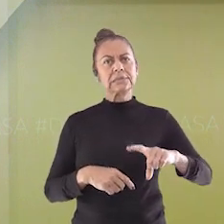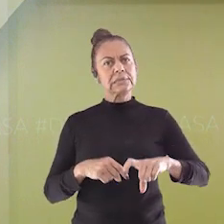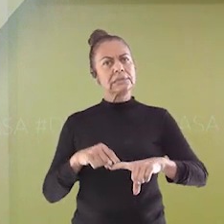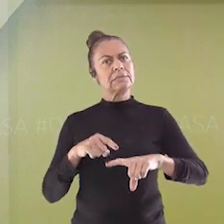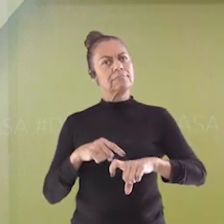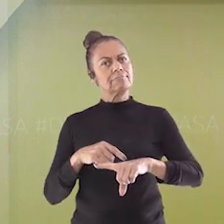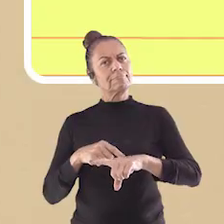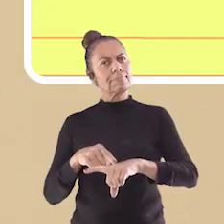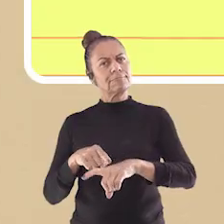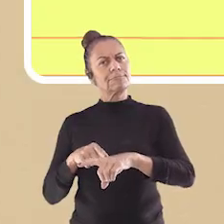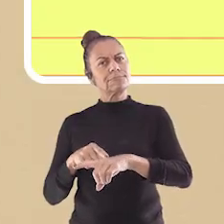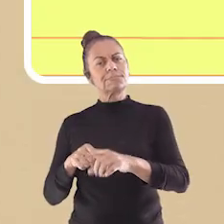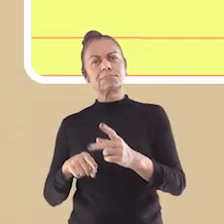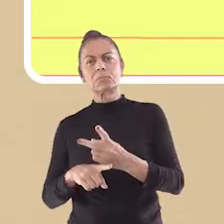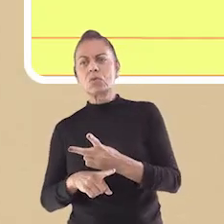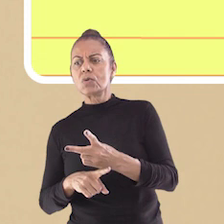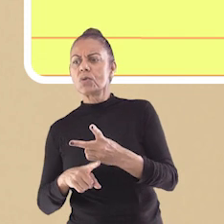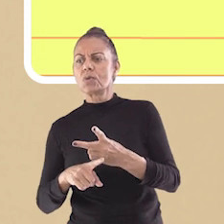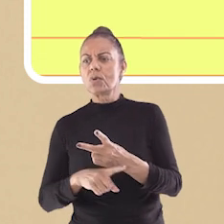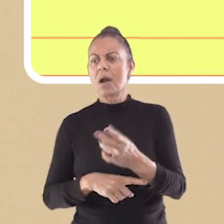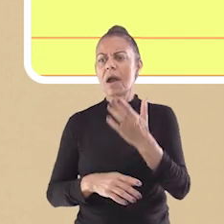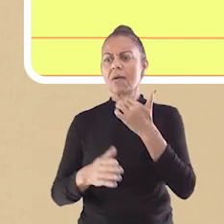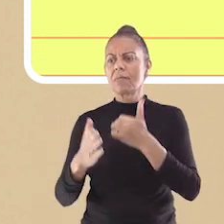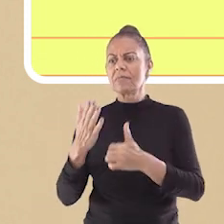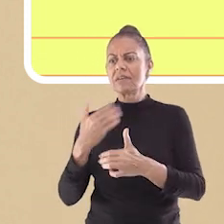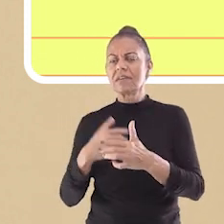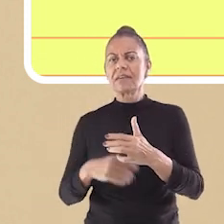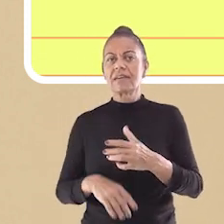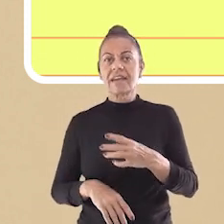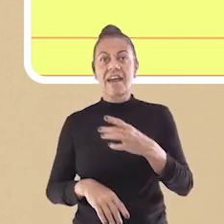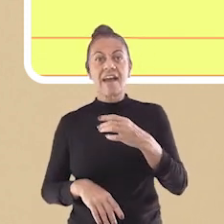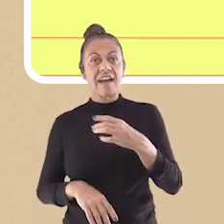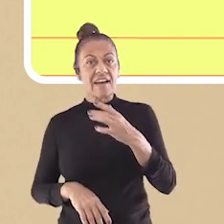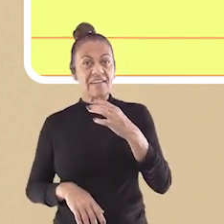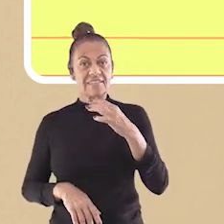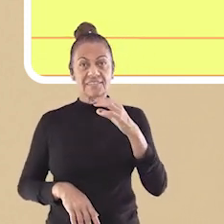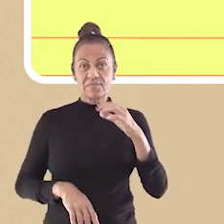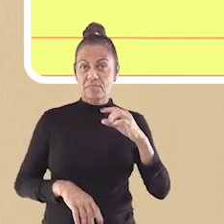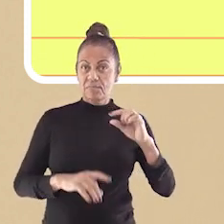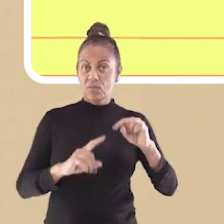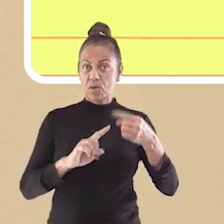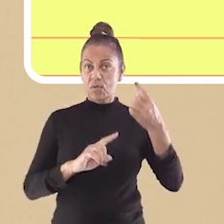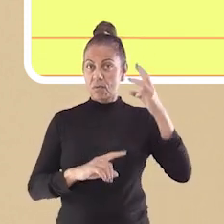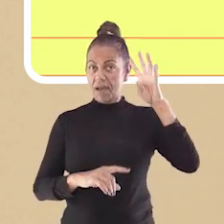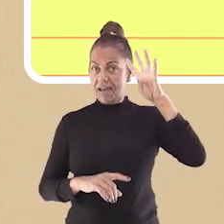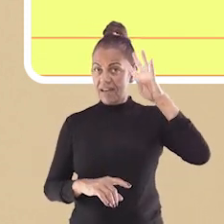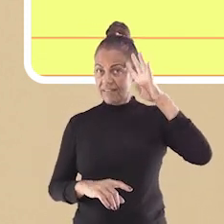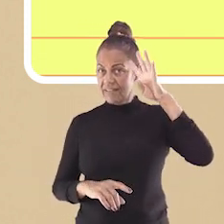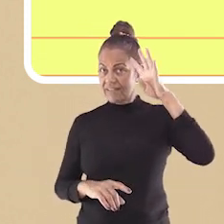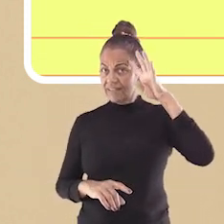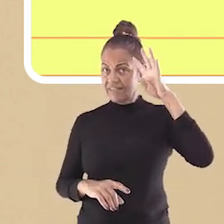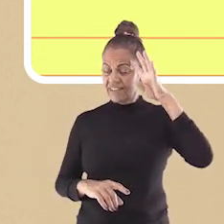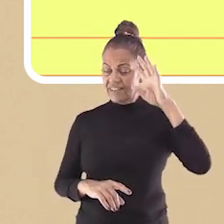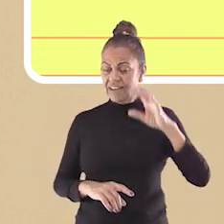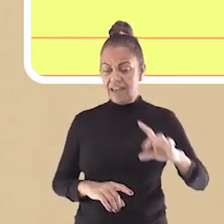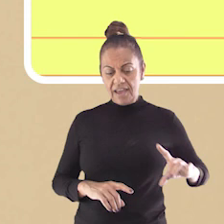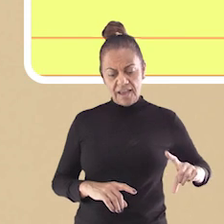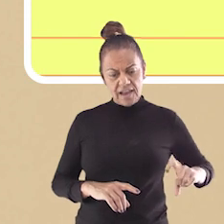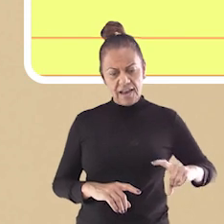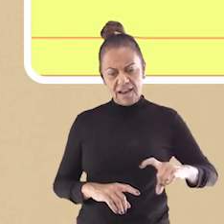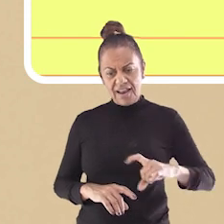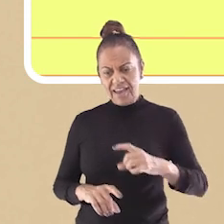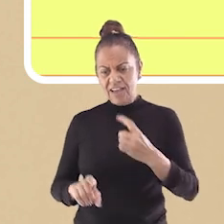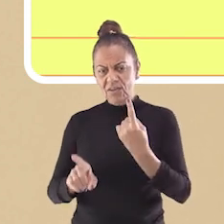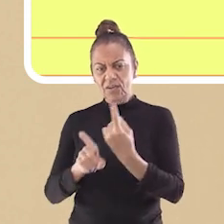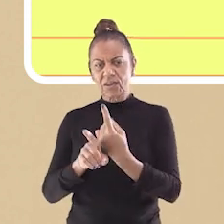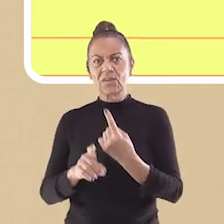comida. E na quarta-feira, isso mesmo, na quarta-feira, a lagarta